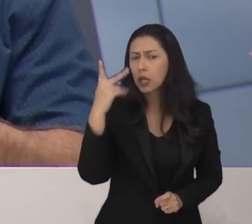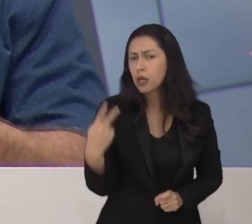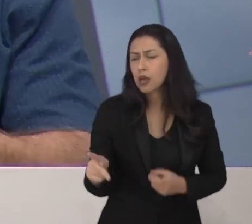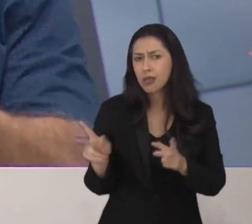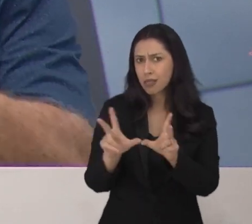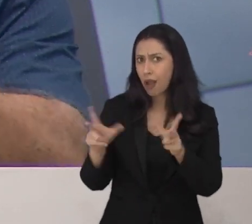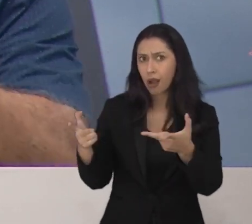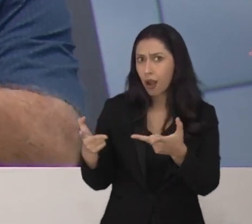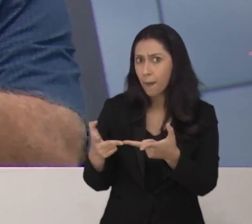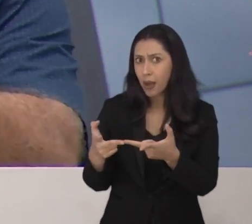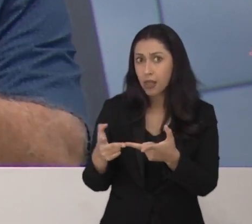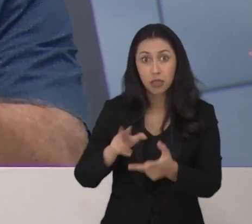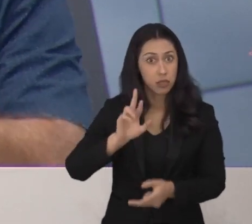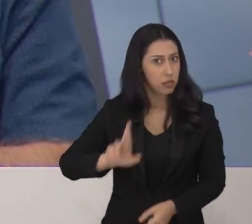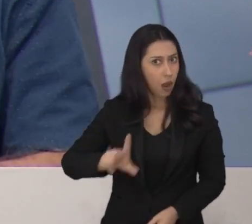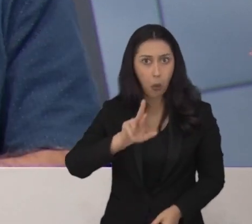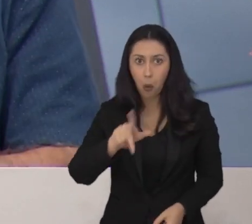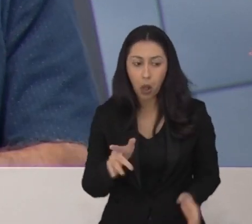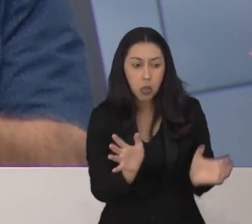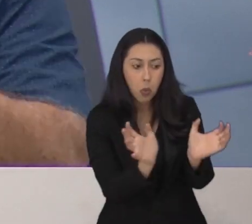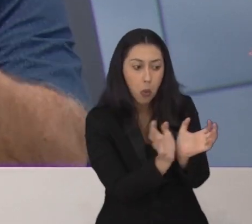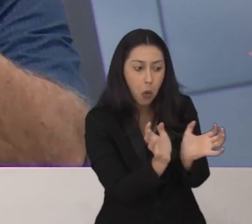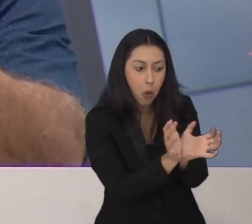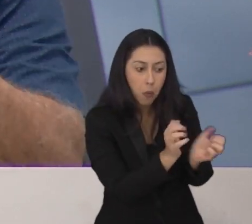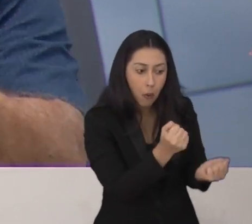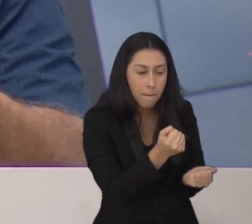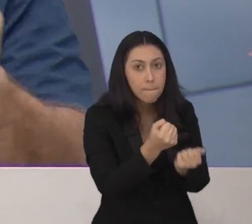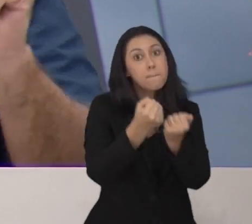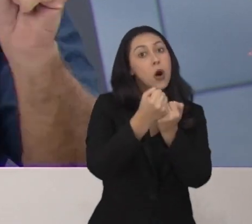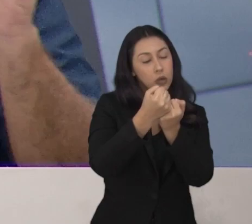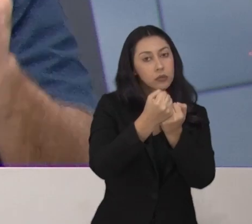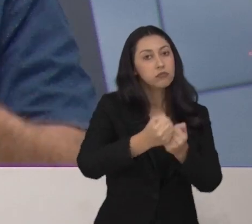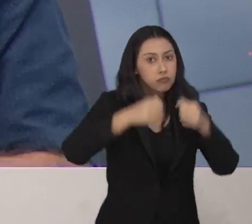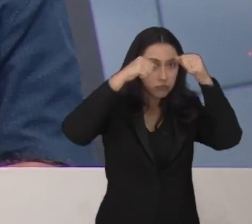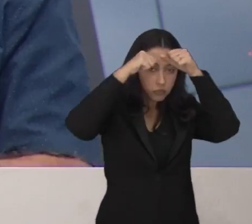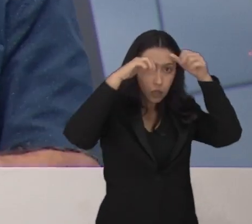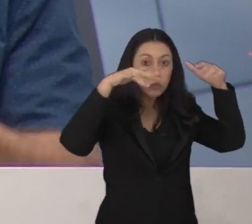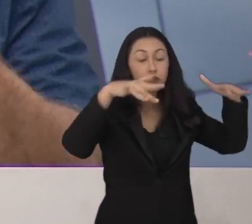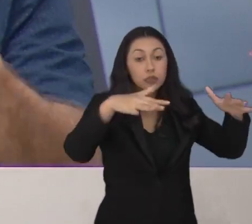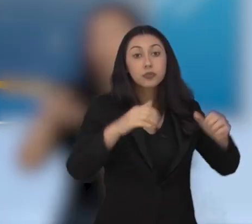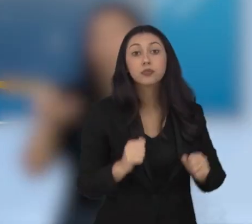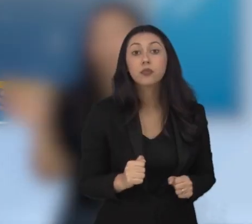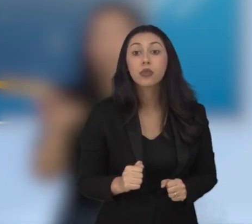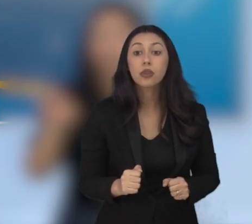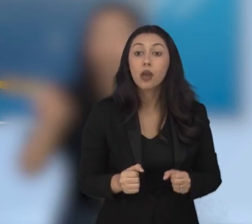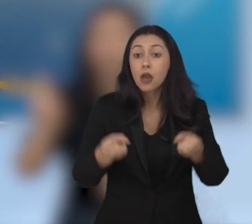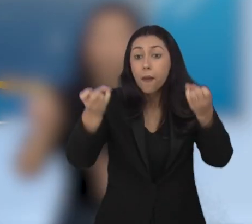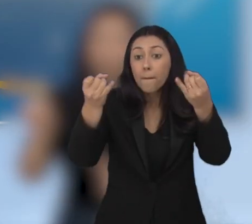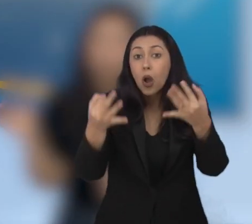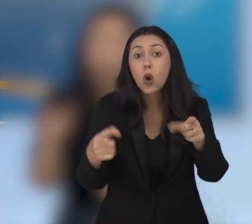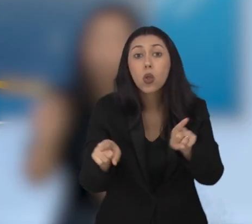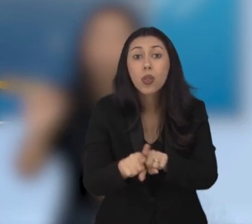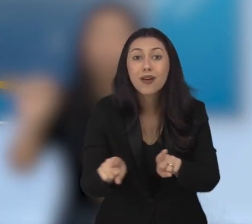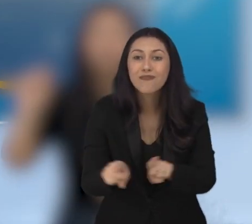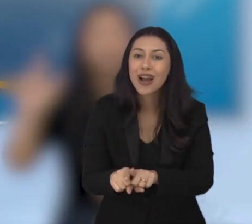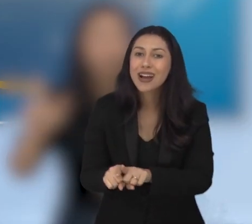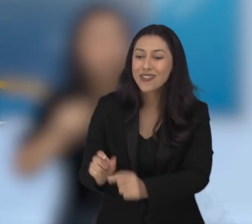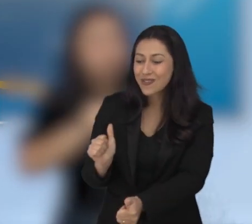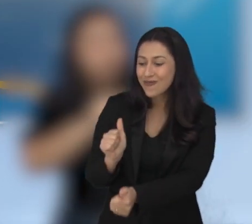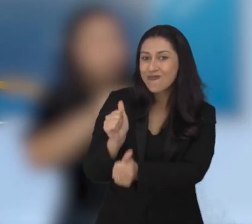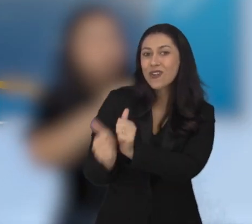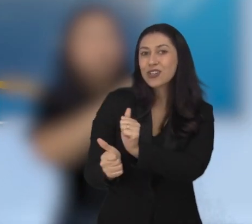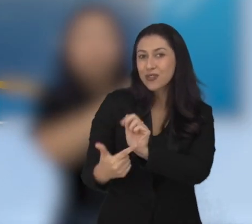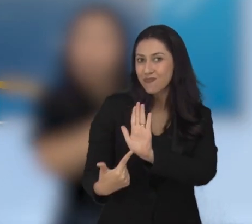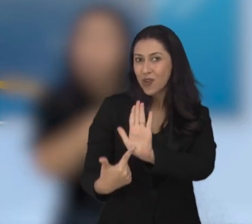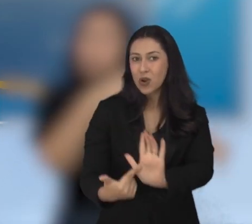na Câmara não foi promovida pela Frente Parlamentar em apoio à pessoa com autismo. Marcão também falou sobre esporte